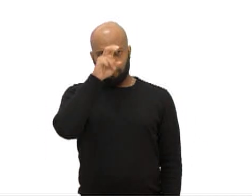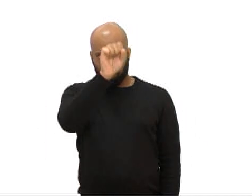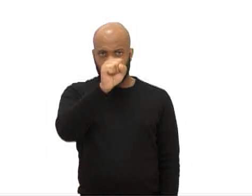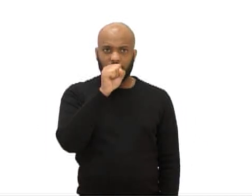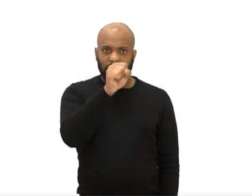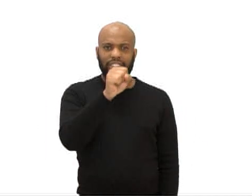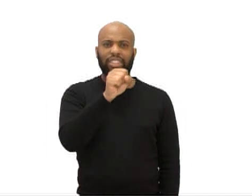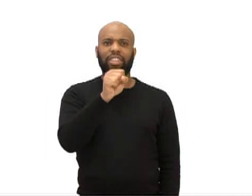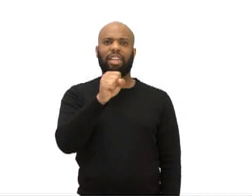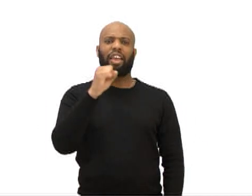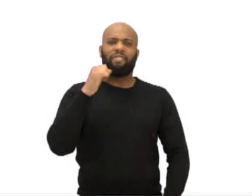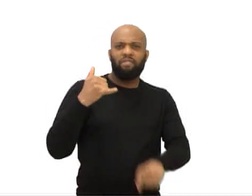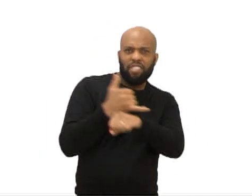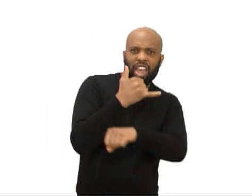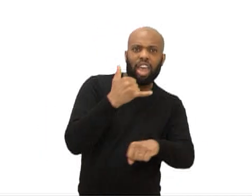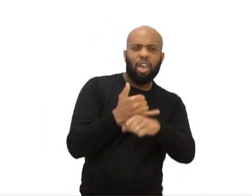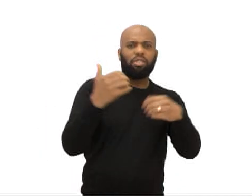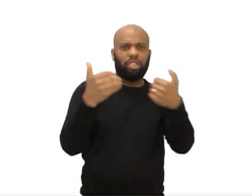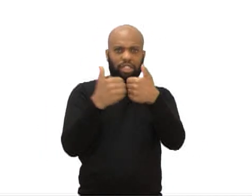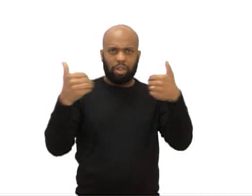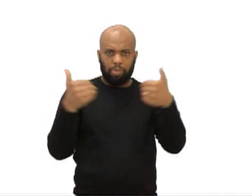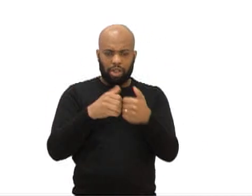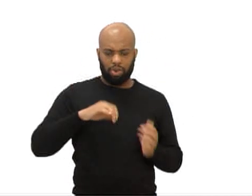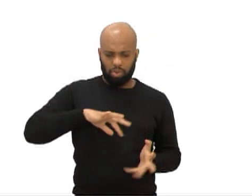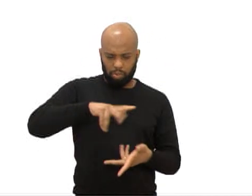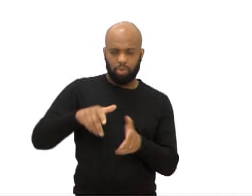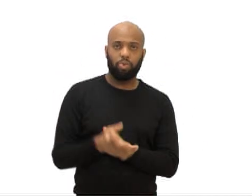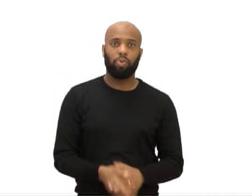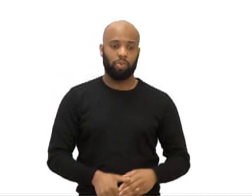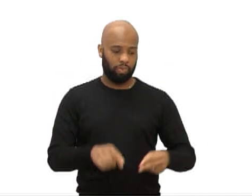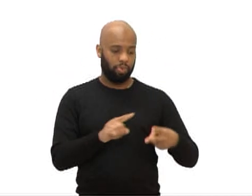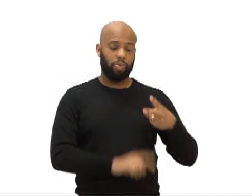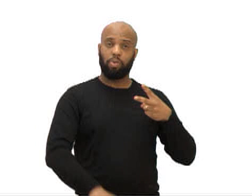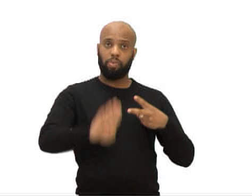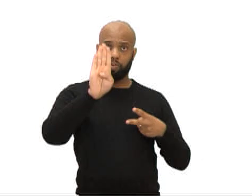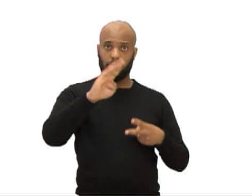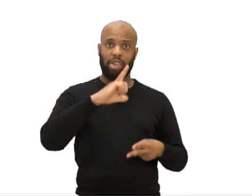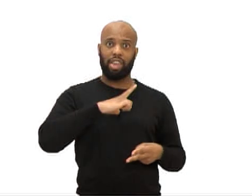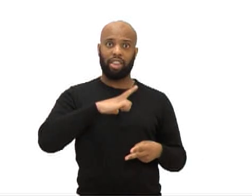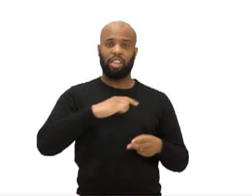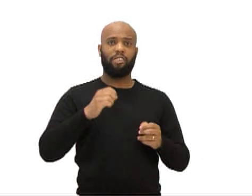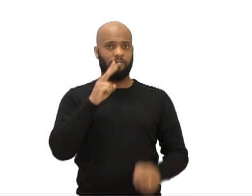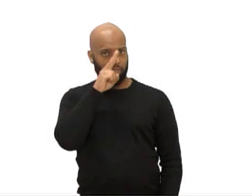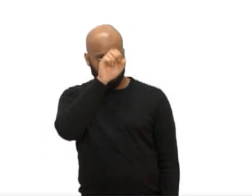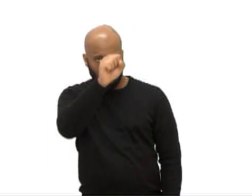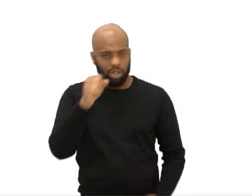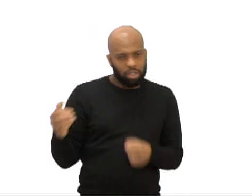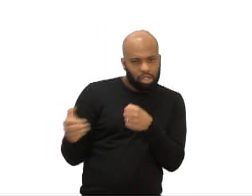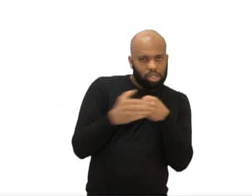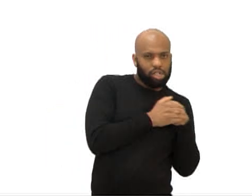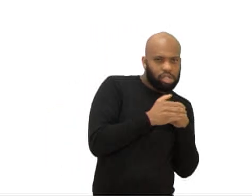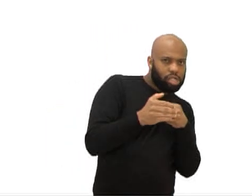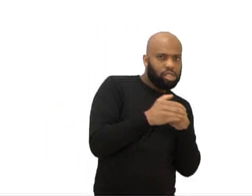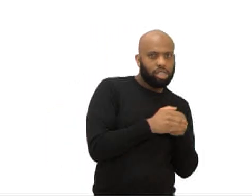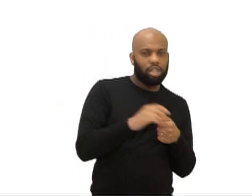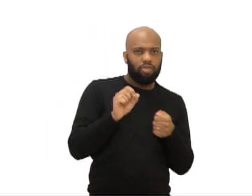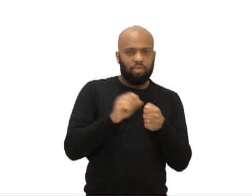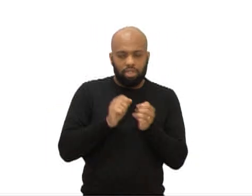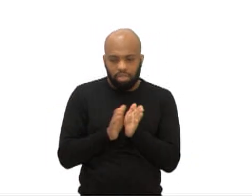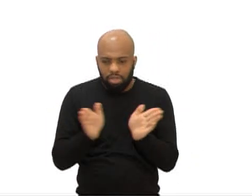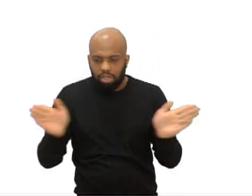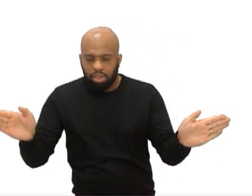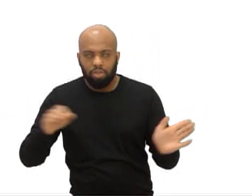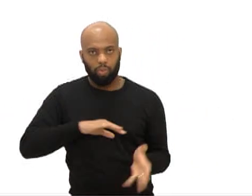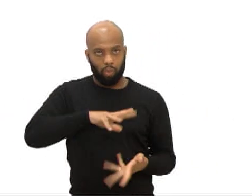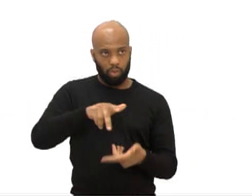uma força de ferro dividindo o mundo? B. Existiam forças ocultas que bipolarizavam